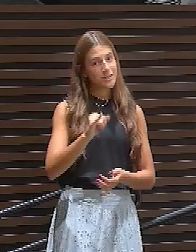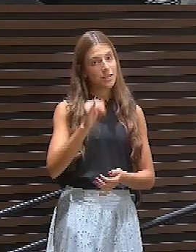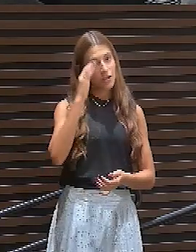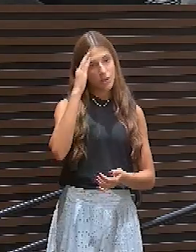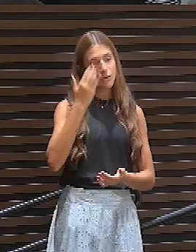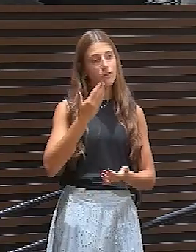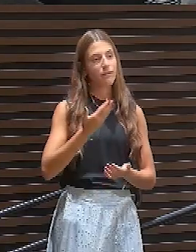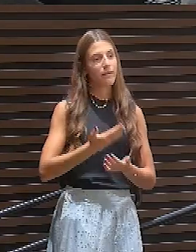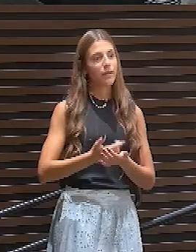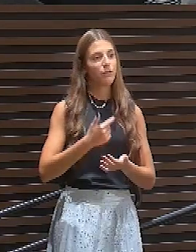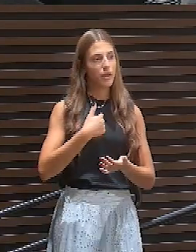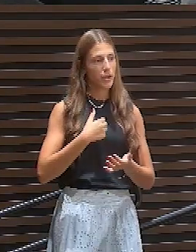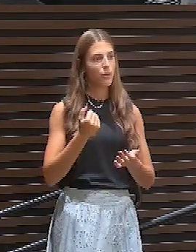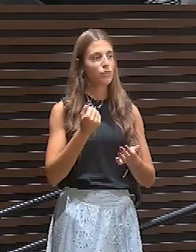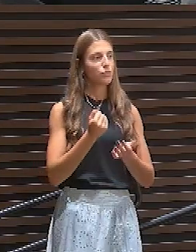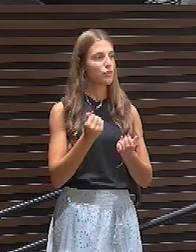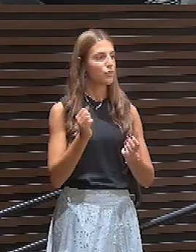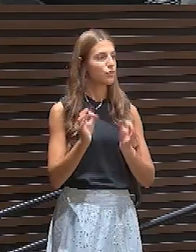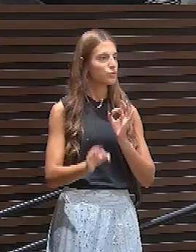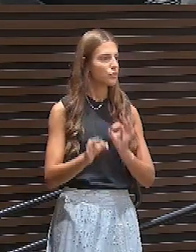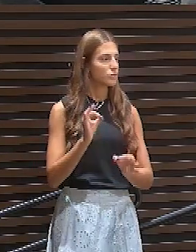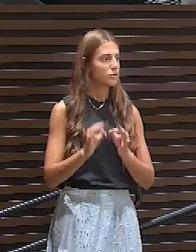estou justificado.